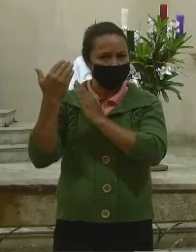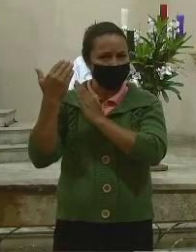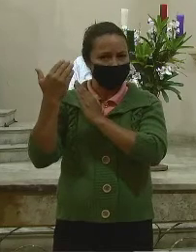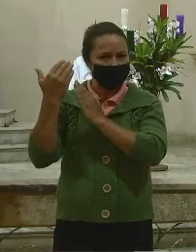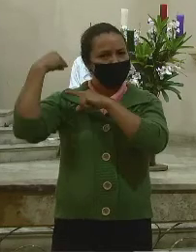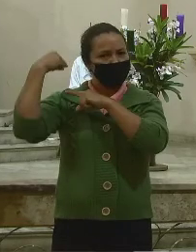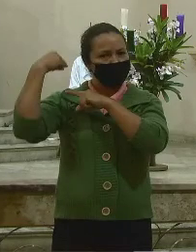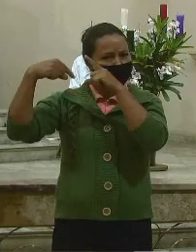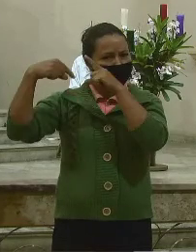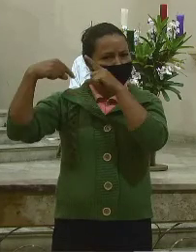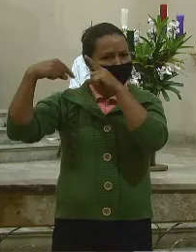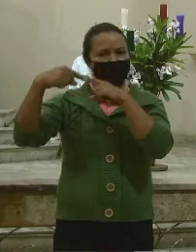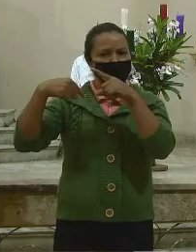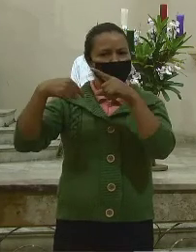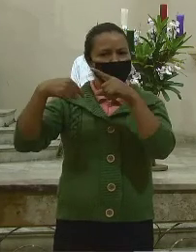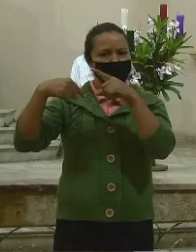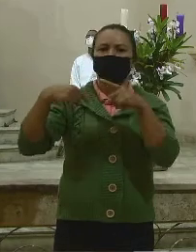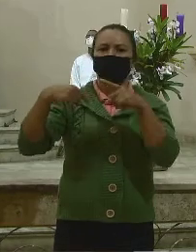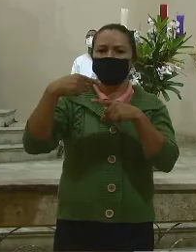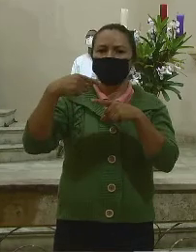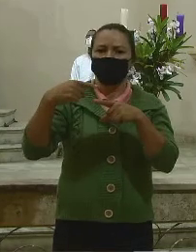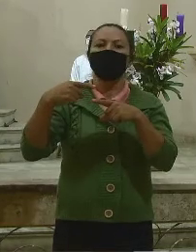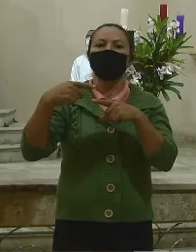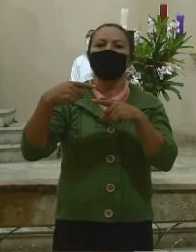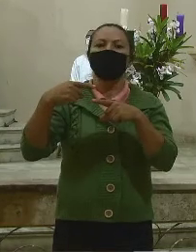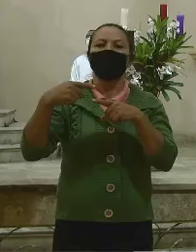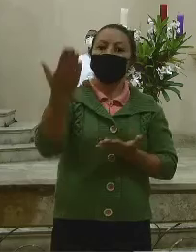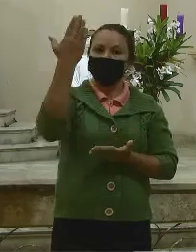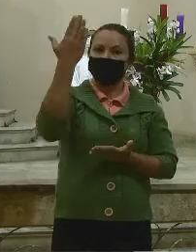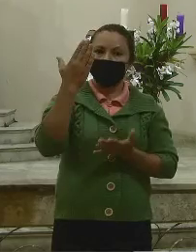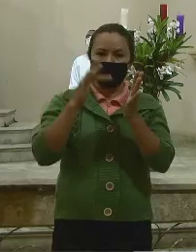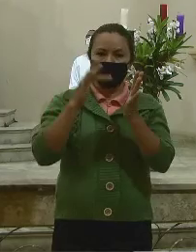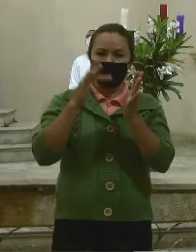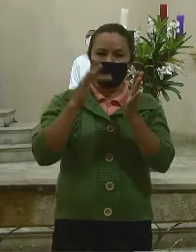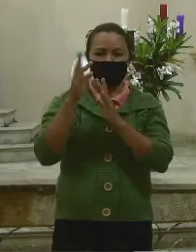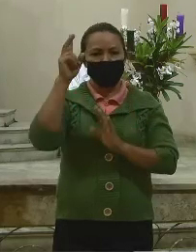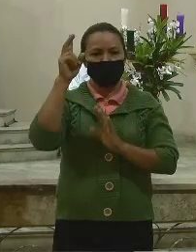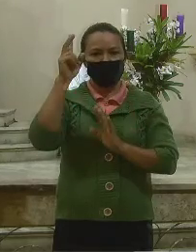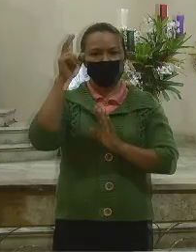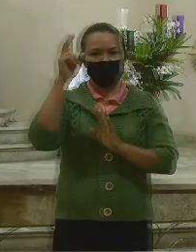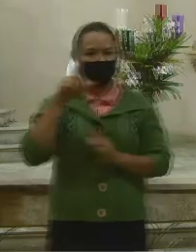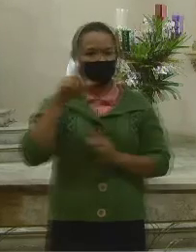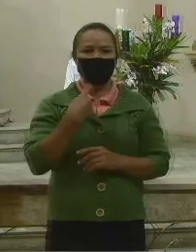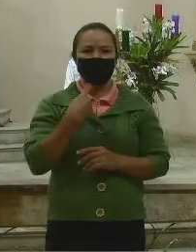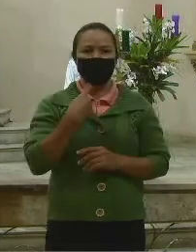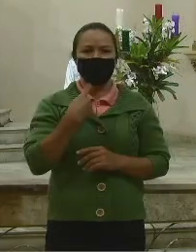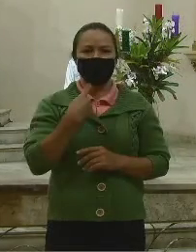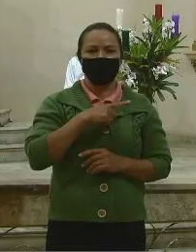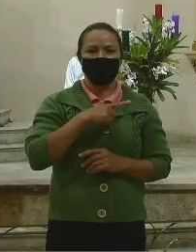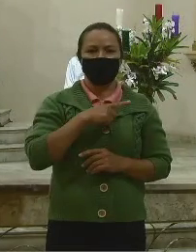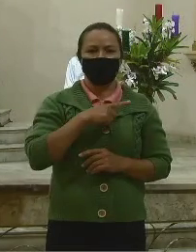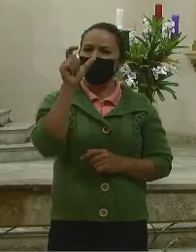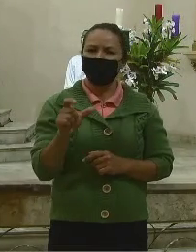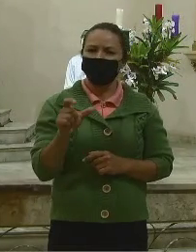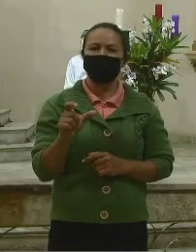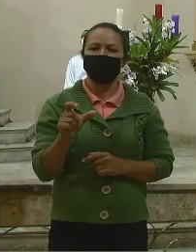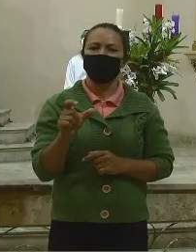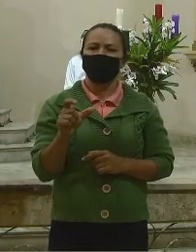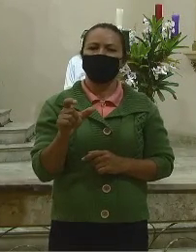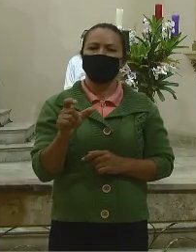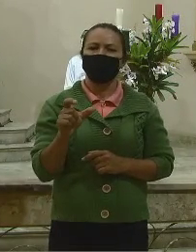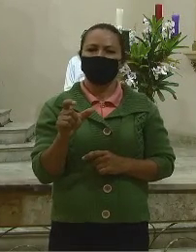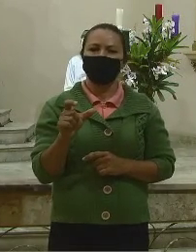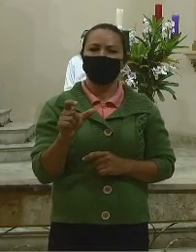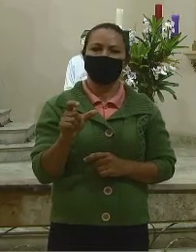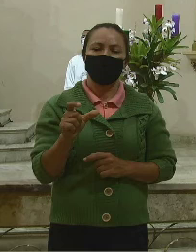gerações que antecedem a presença de Jesus na história, nós temos pessoas do mais